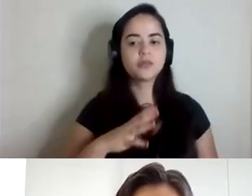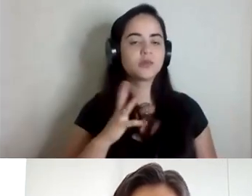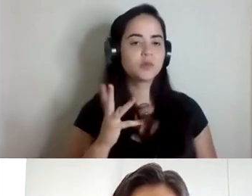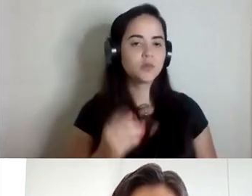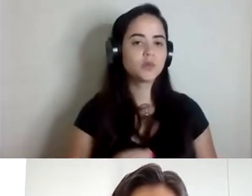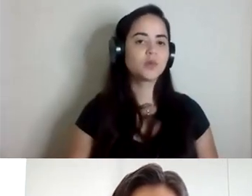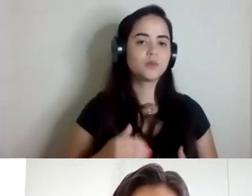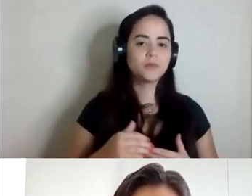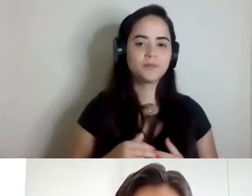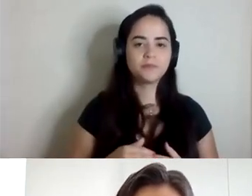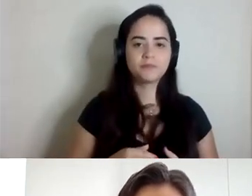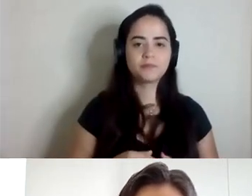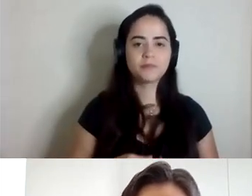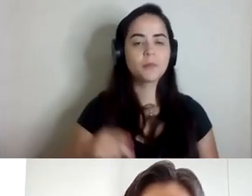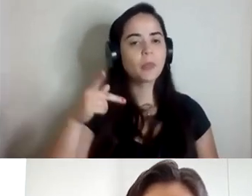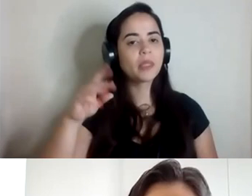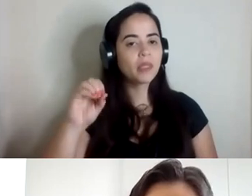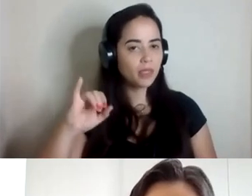seguindo. Volto para você, Poliana.